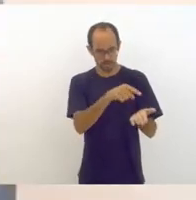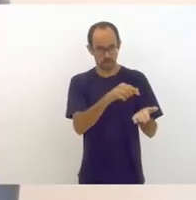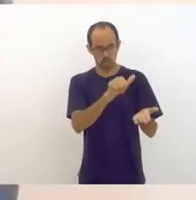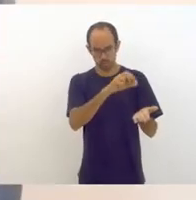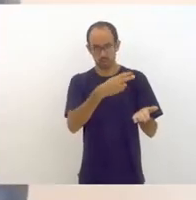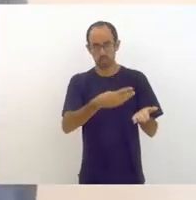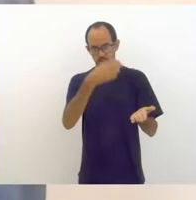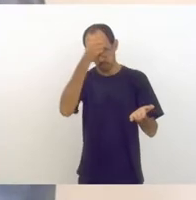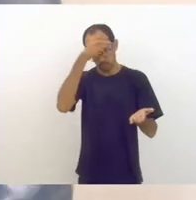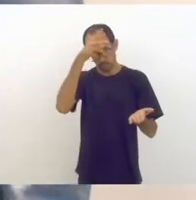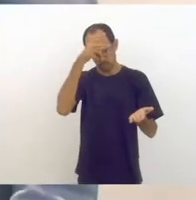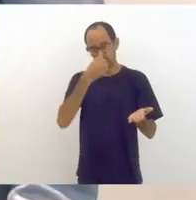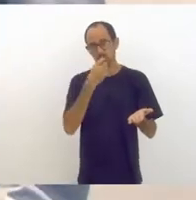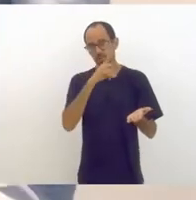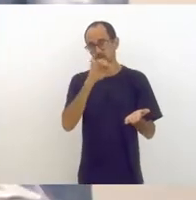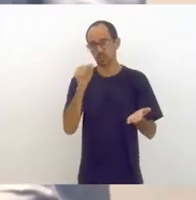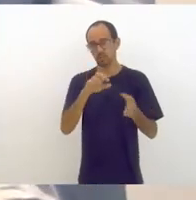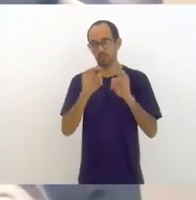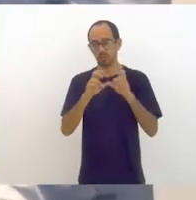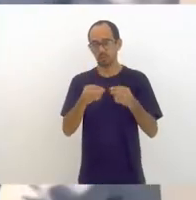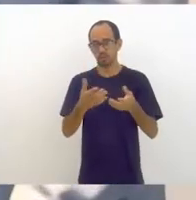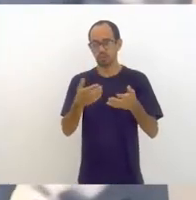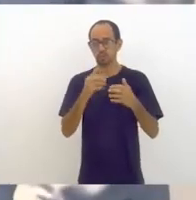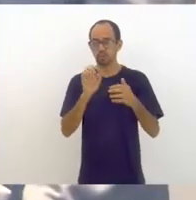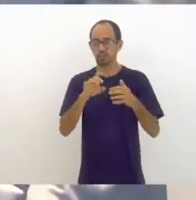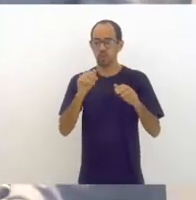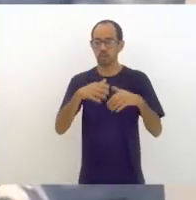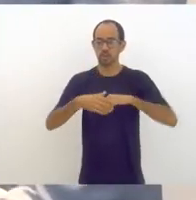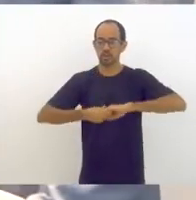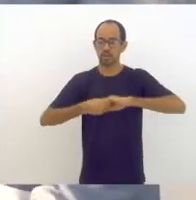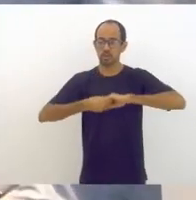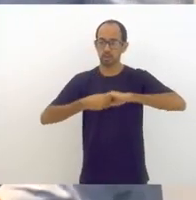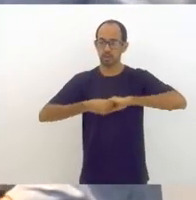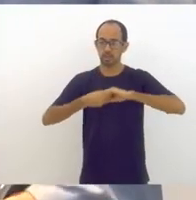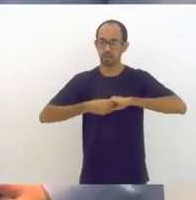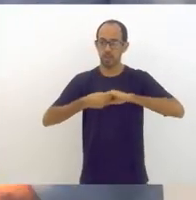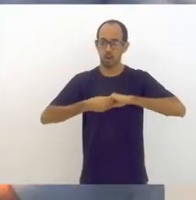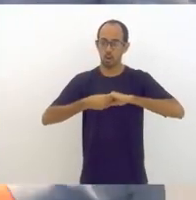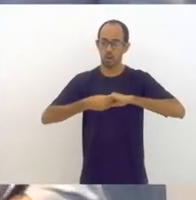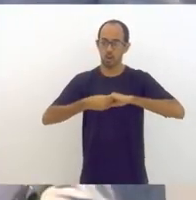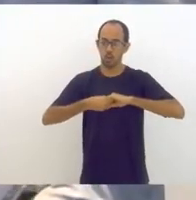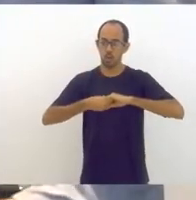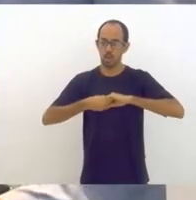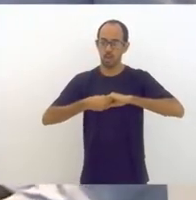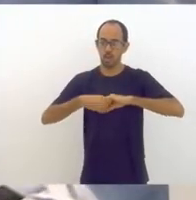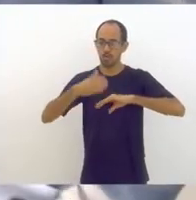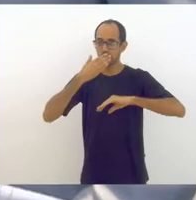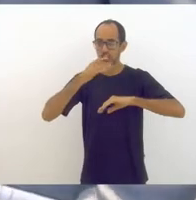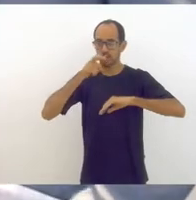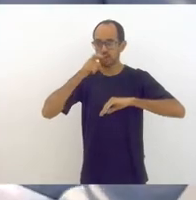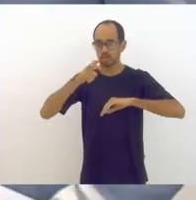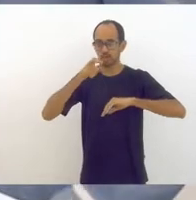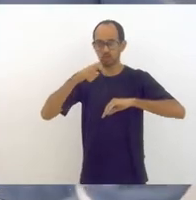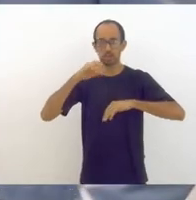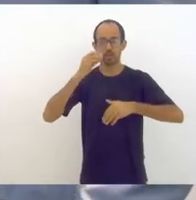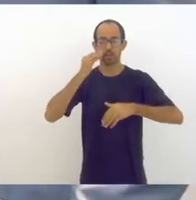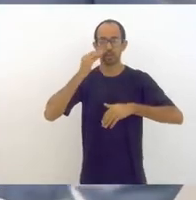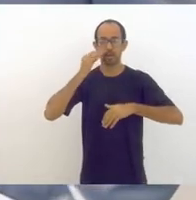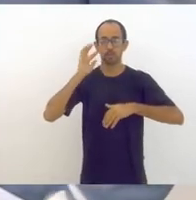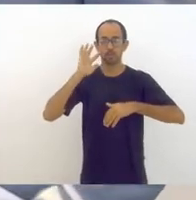tá bom? Então, bom dia a todas e todos. Só queria fazer essa saudação, chamar a atenção, que a gente possa buscar solucionar,